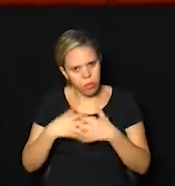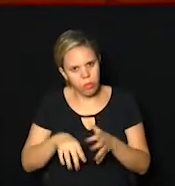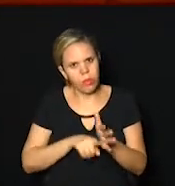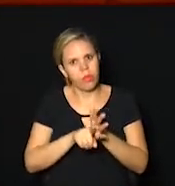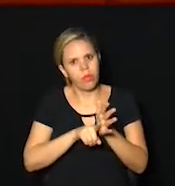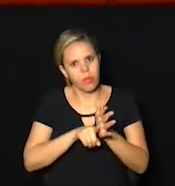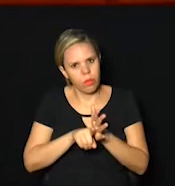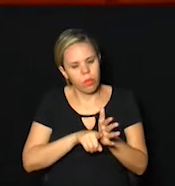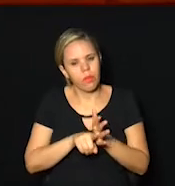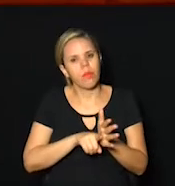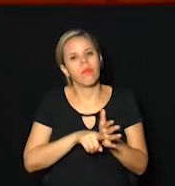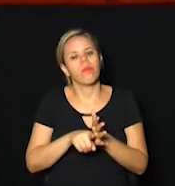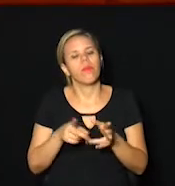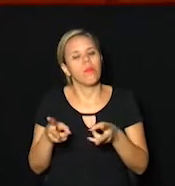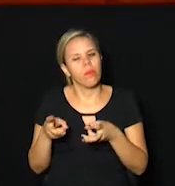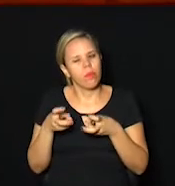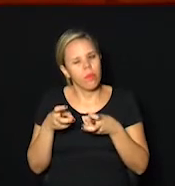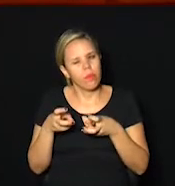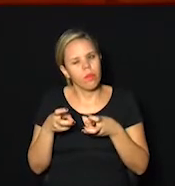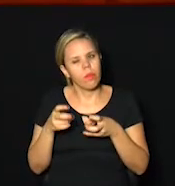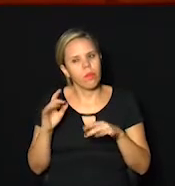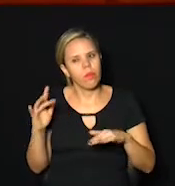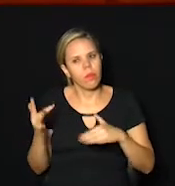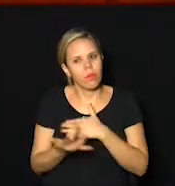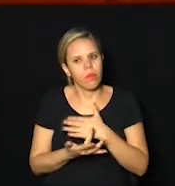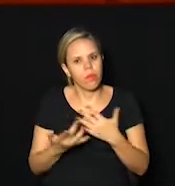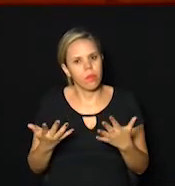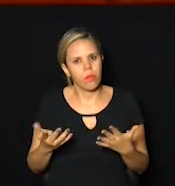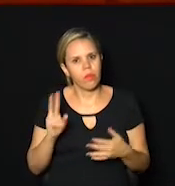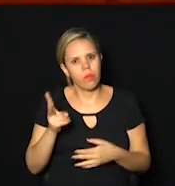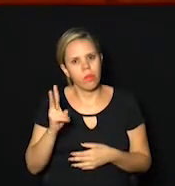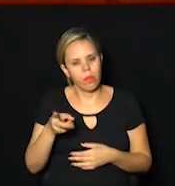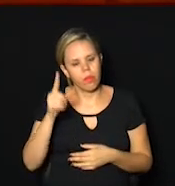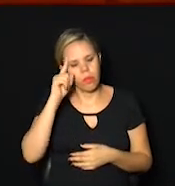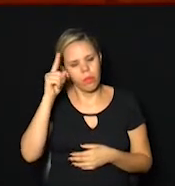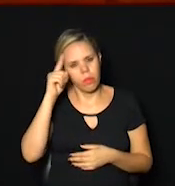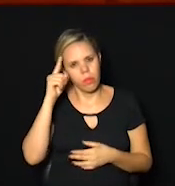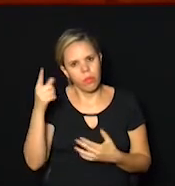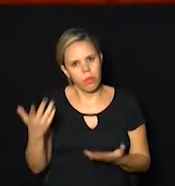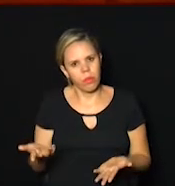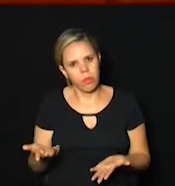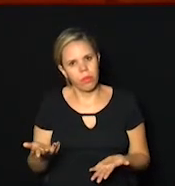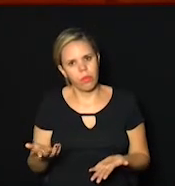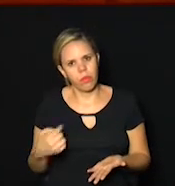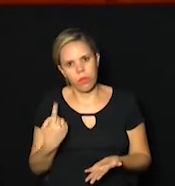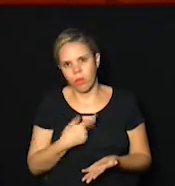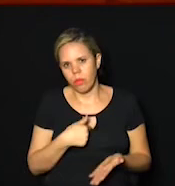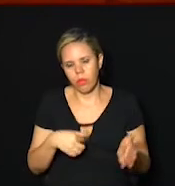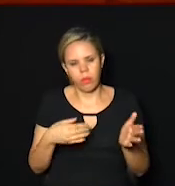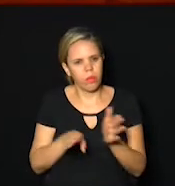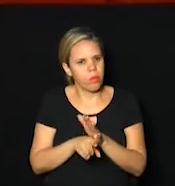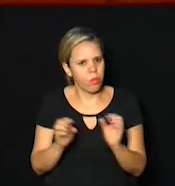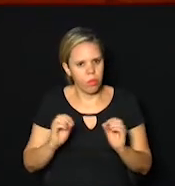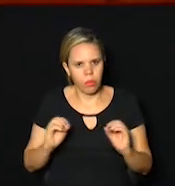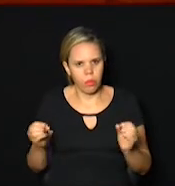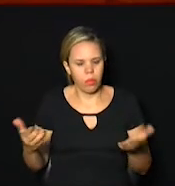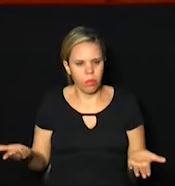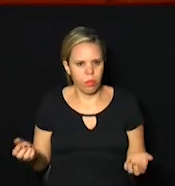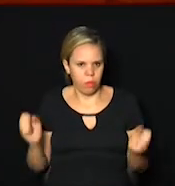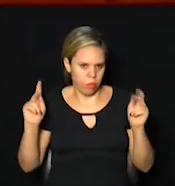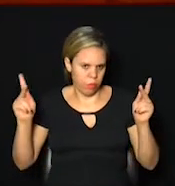de pesquisas, de observação de redes, de tudo isso, todos os dias, senão a gente não chega a lugar algum,